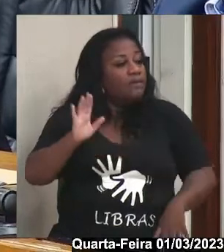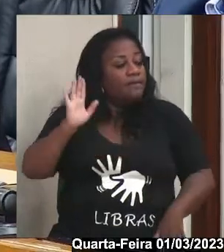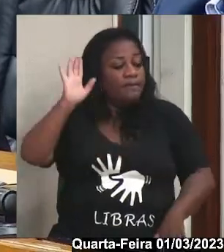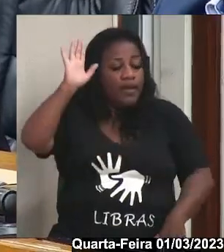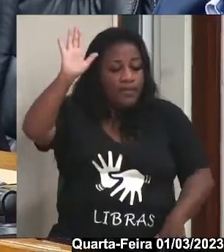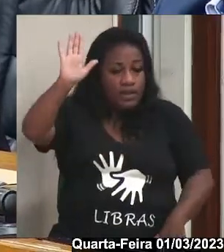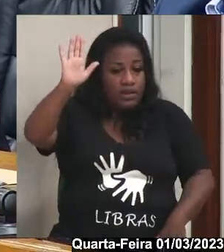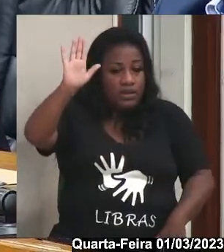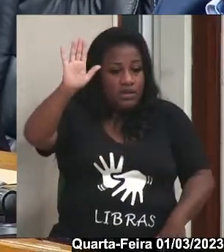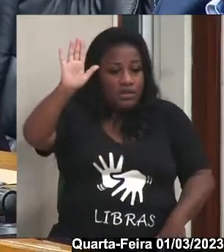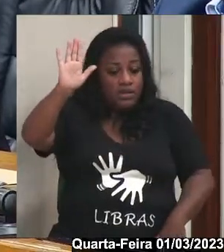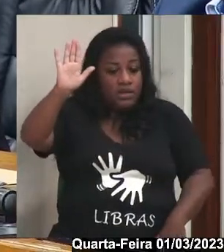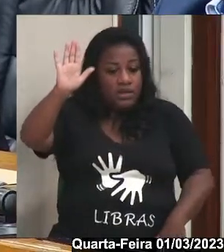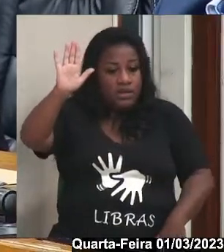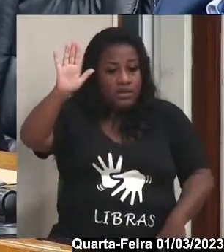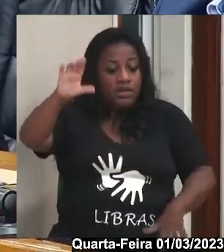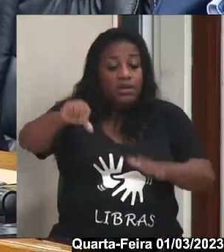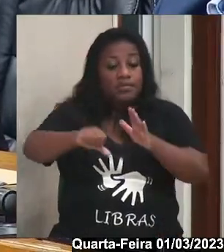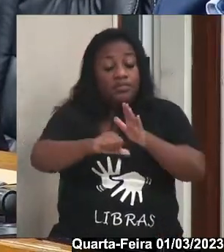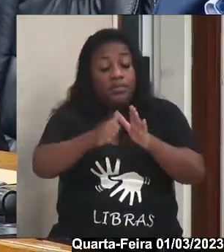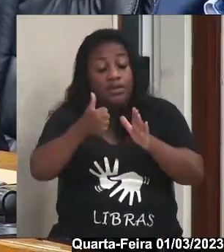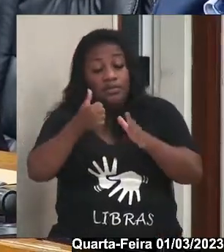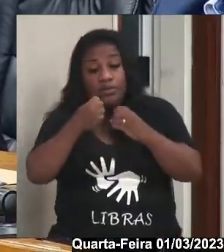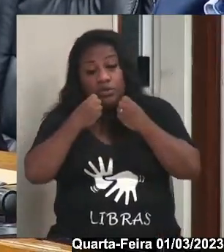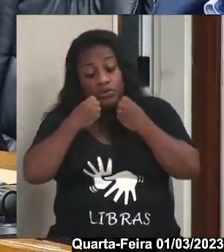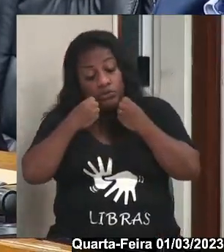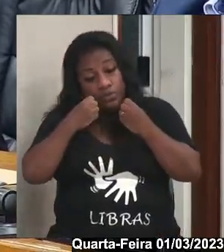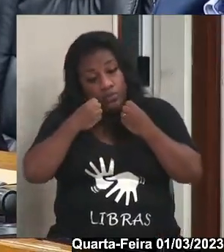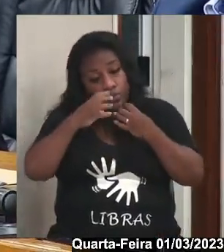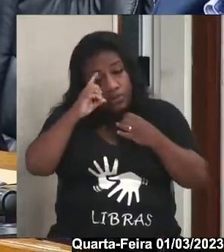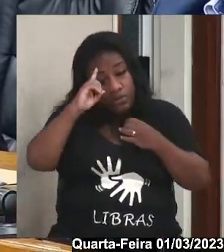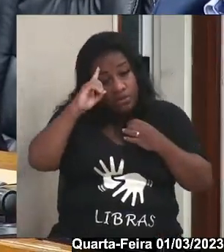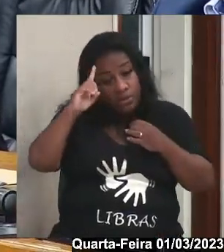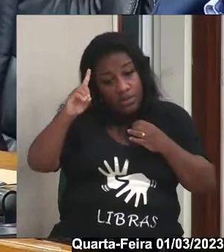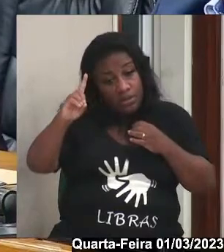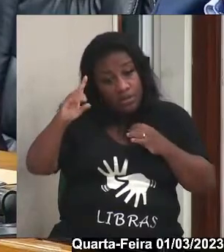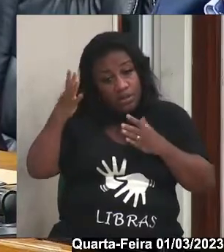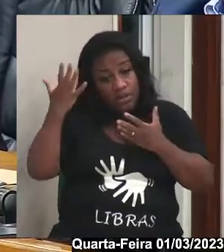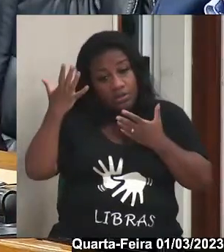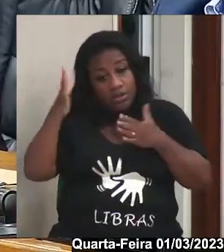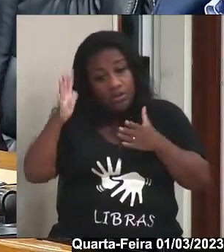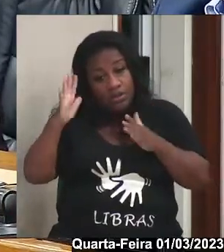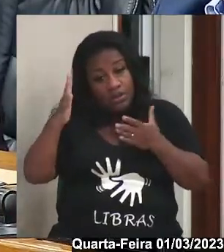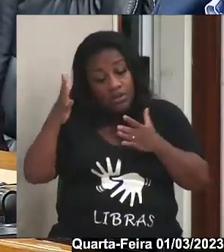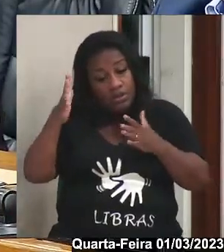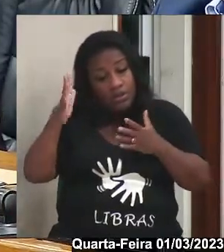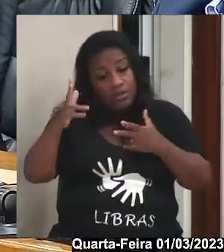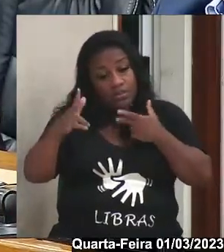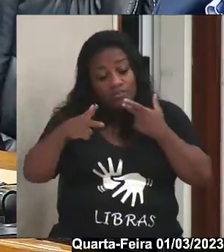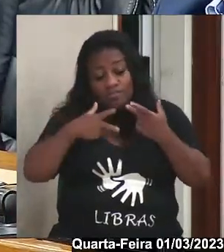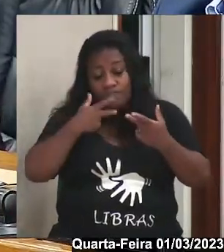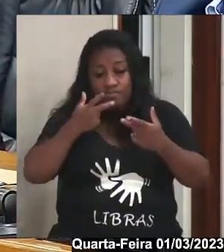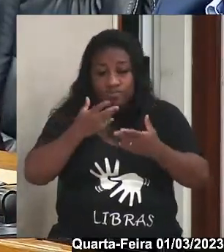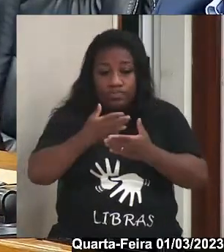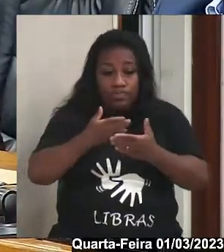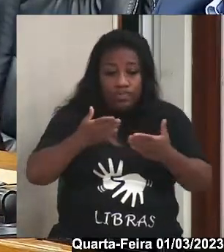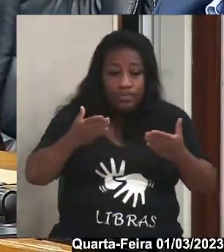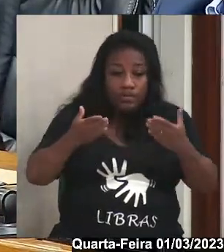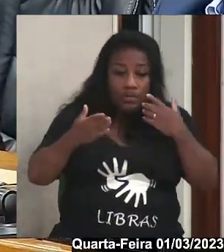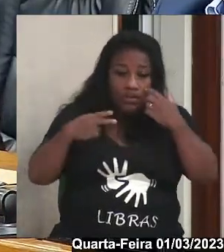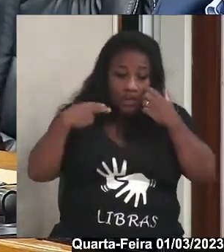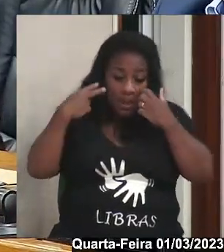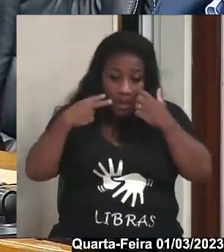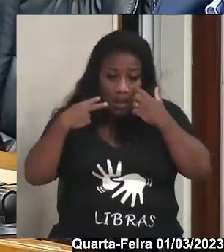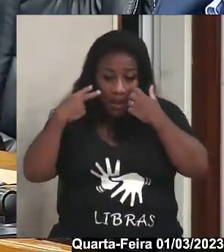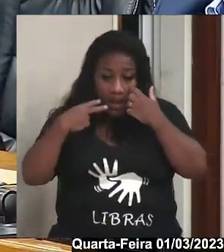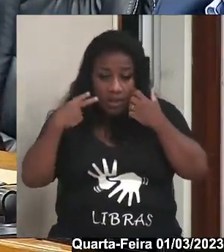parte, vereador. Por favor. Vereador, primeiramente, um bom dia a todos. Quero te parabenizar pela sua fala. E dizer a você,